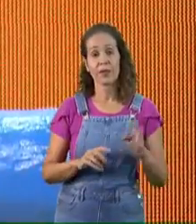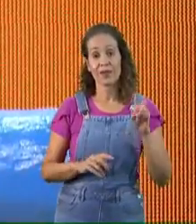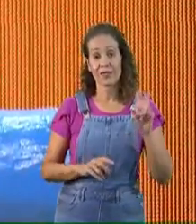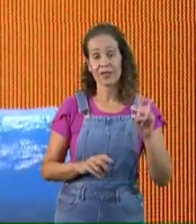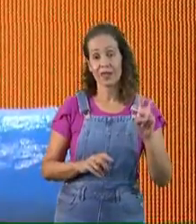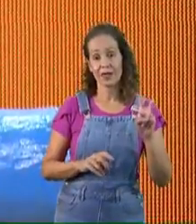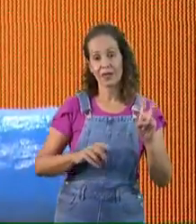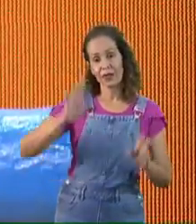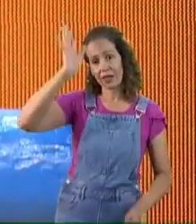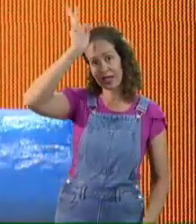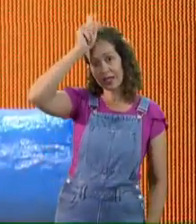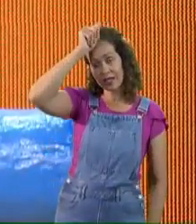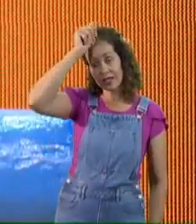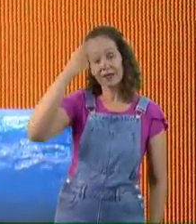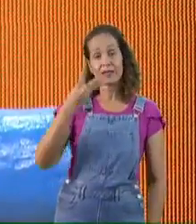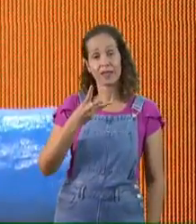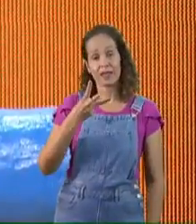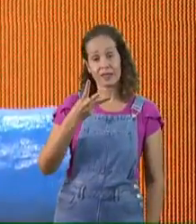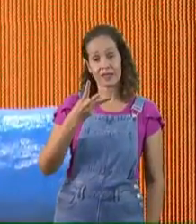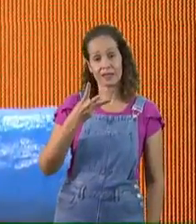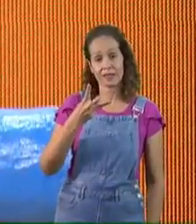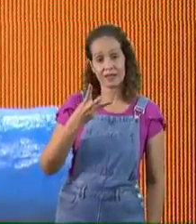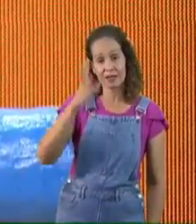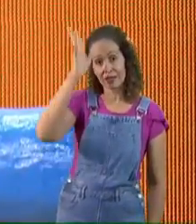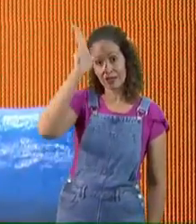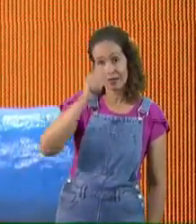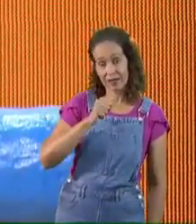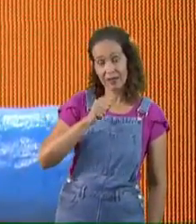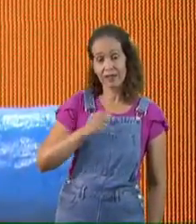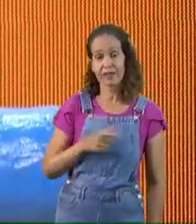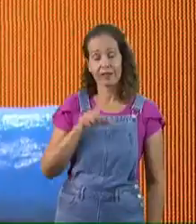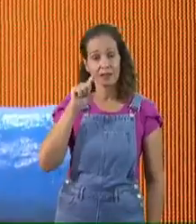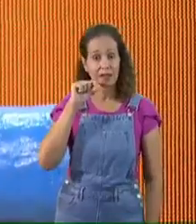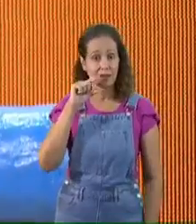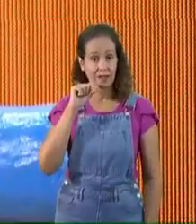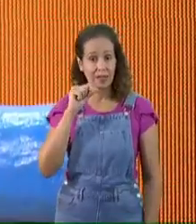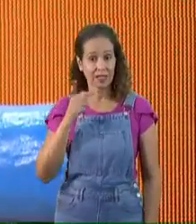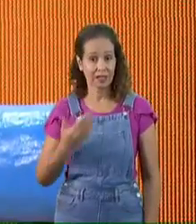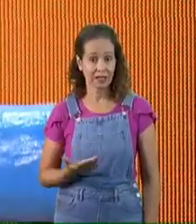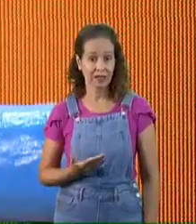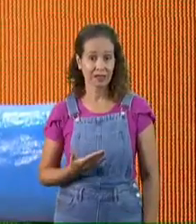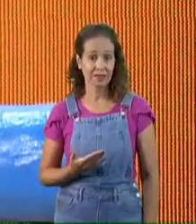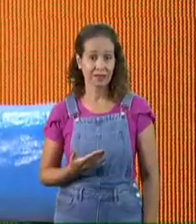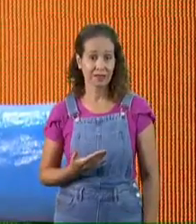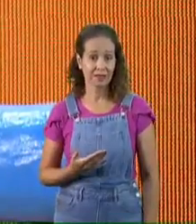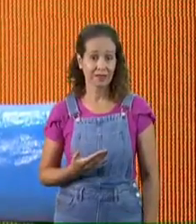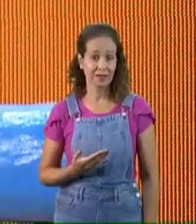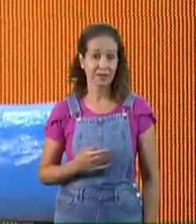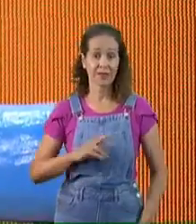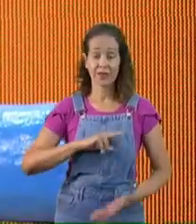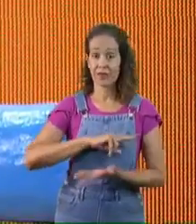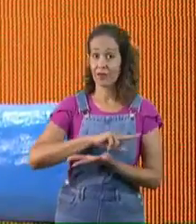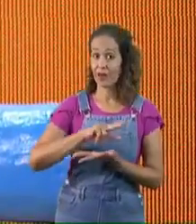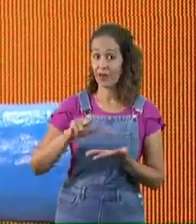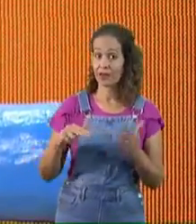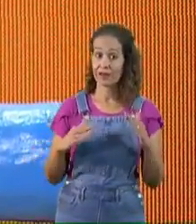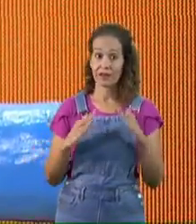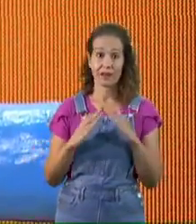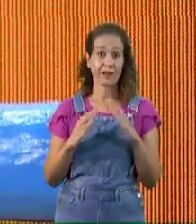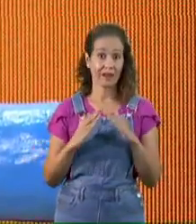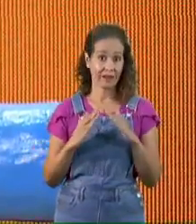galos, eu tenho 2 patos, que mais, Carol? E tem passarinho. É muitos animais que eu tenho na minha casa,